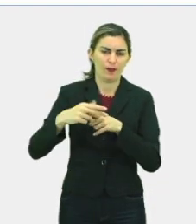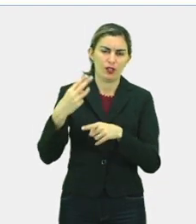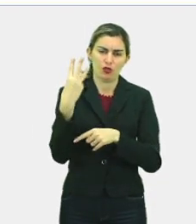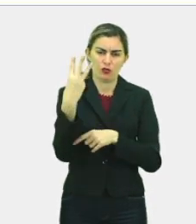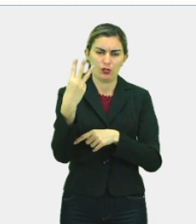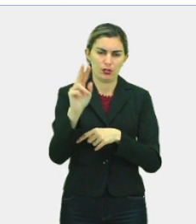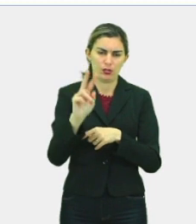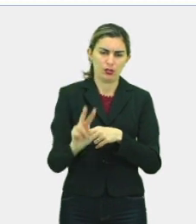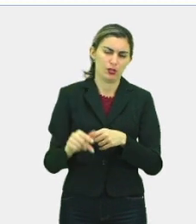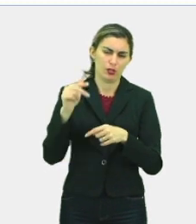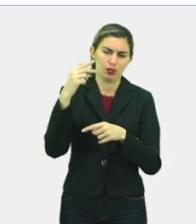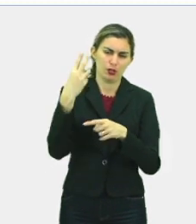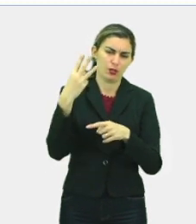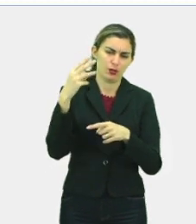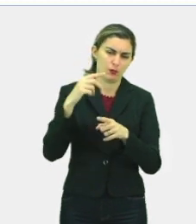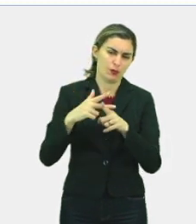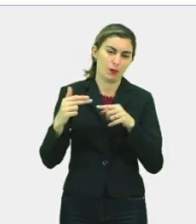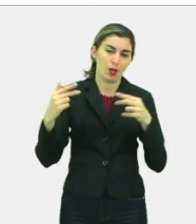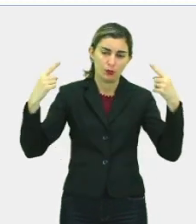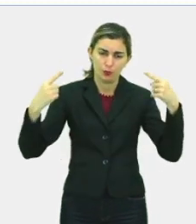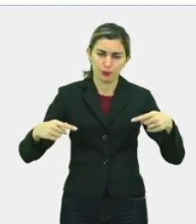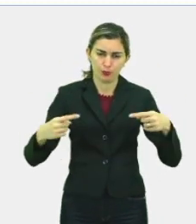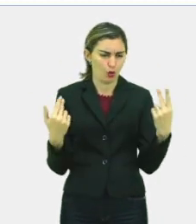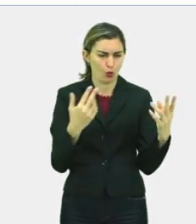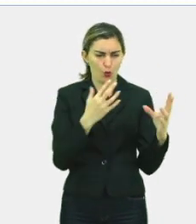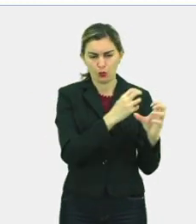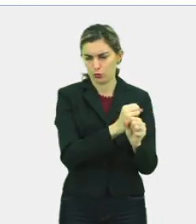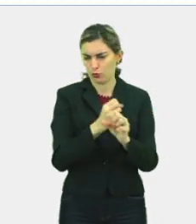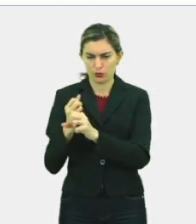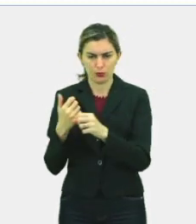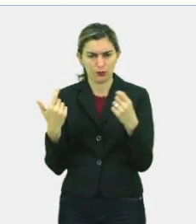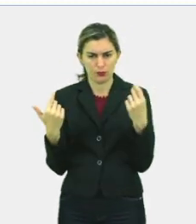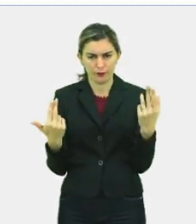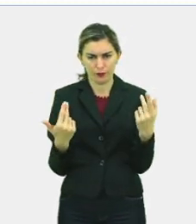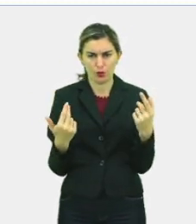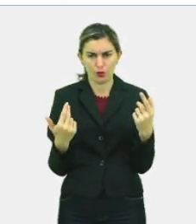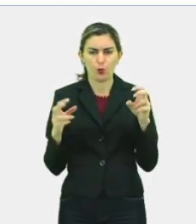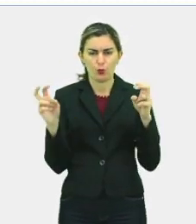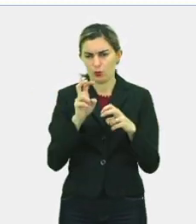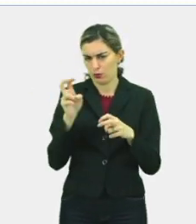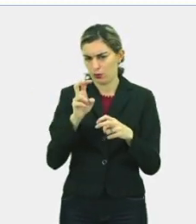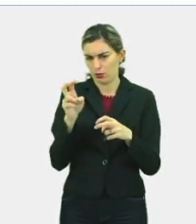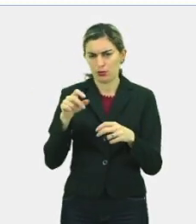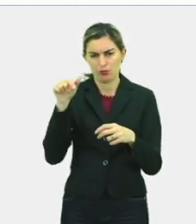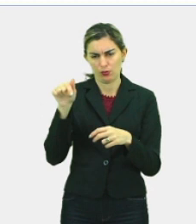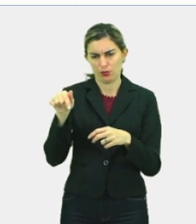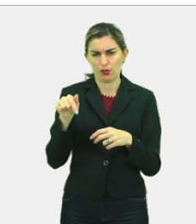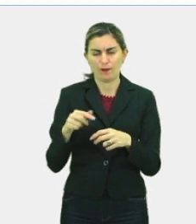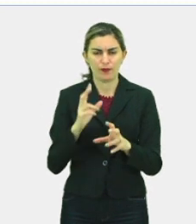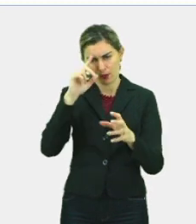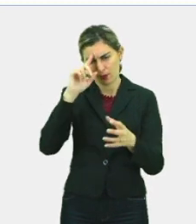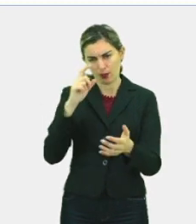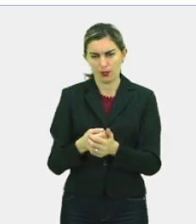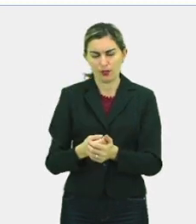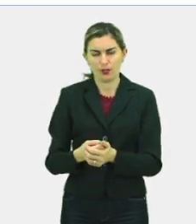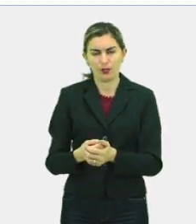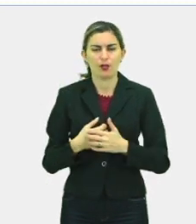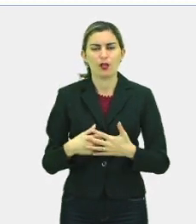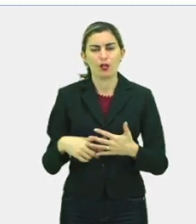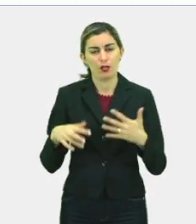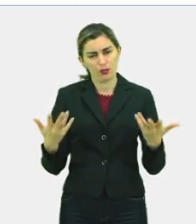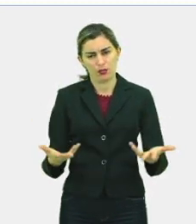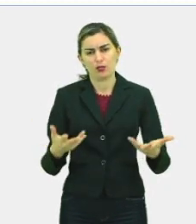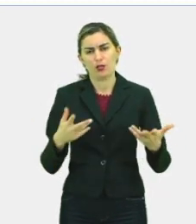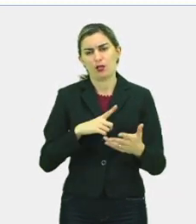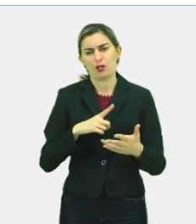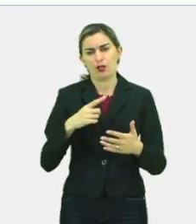3 sets primeiro. Se houver empate, 2 sets a 2, o quinto set será decisivo.